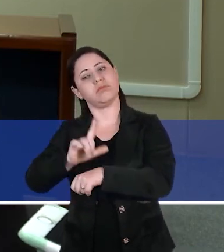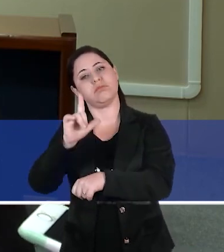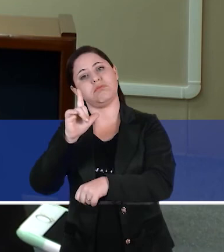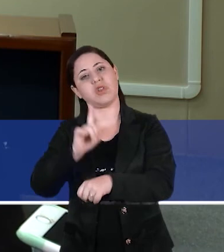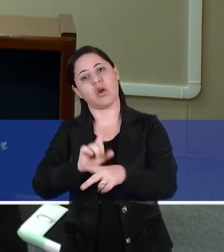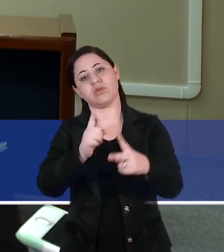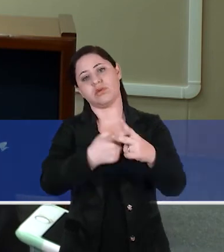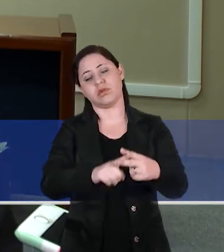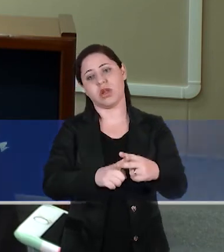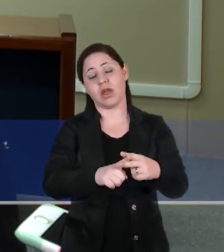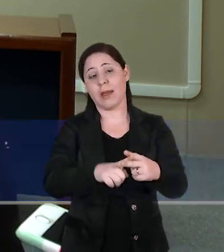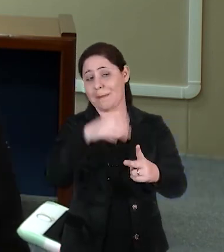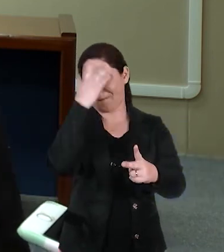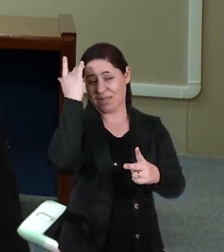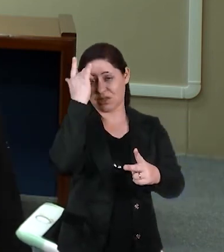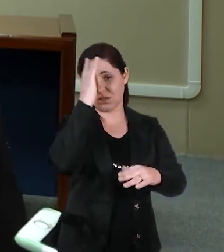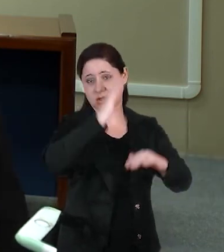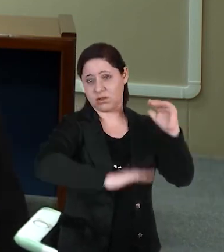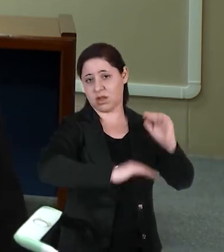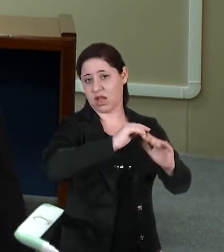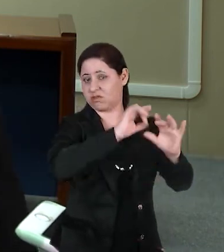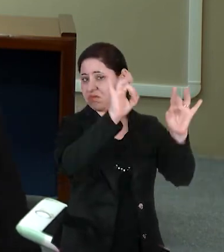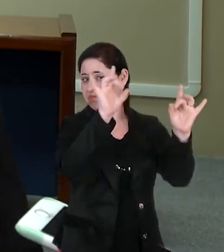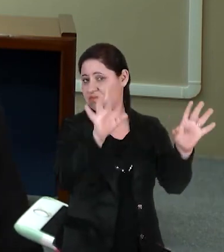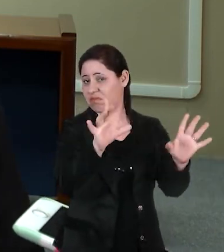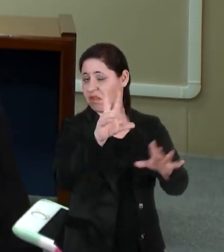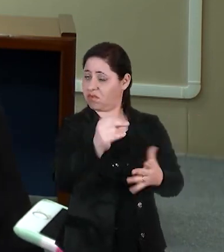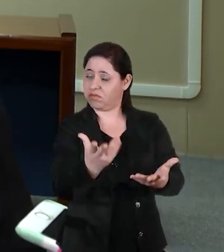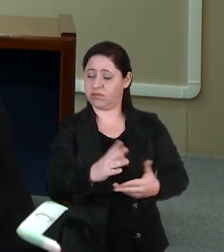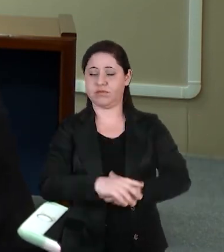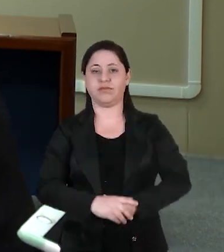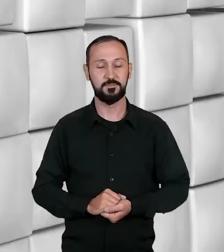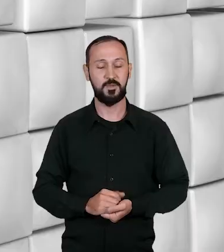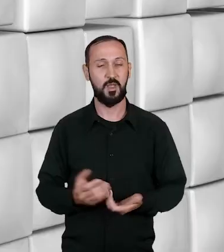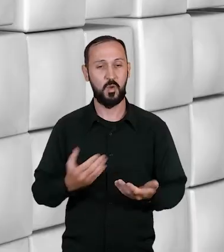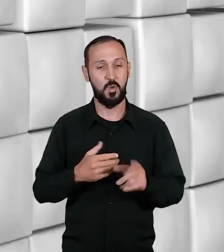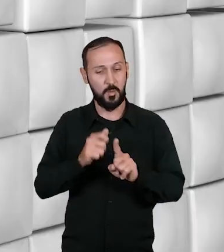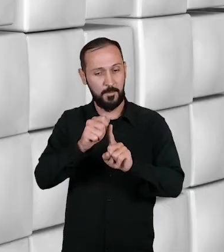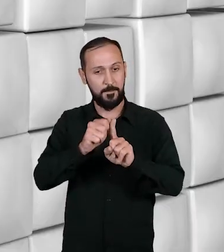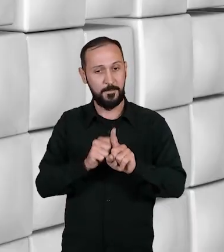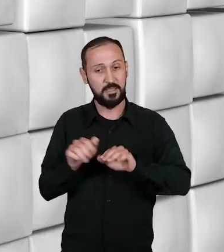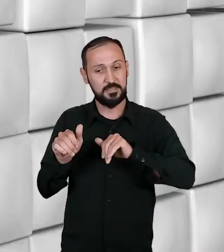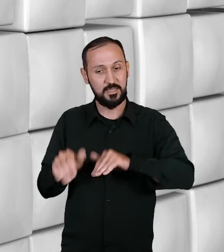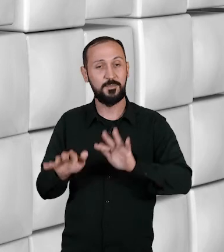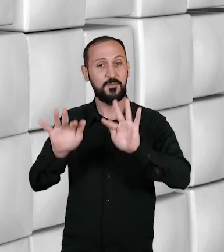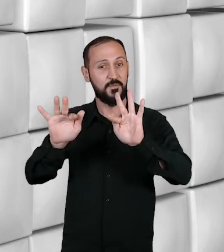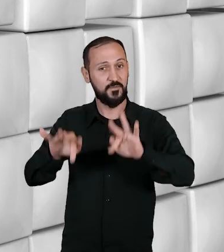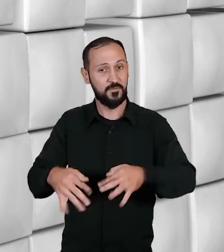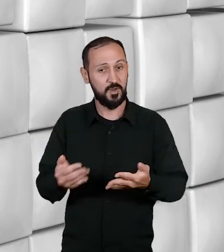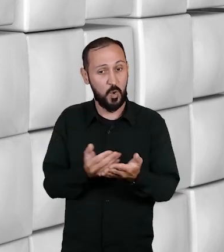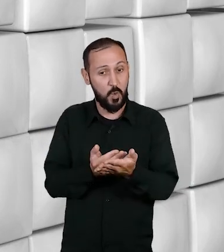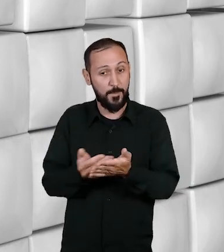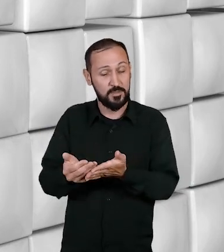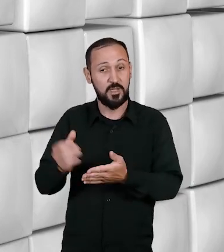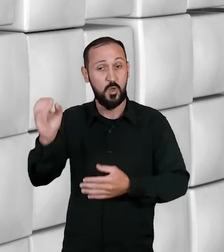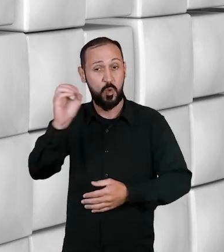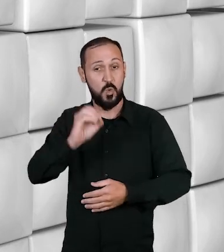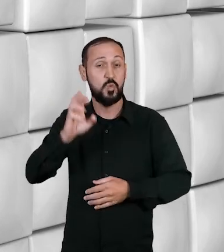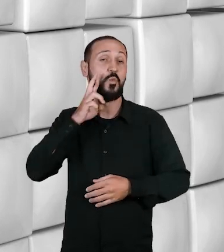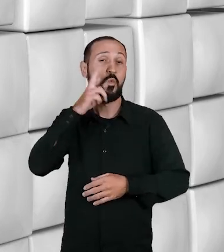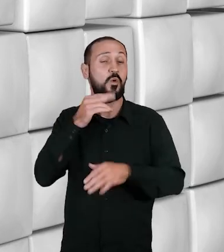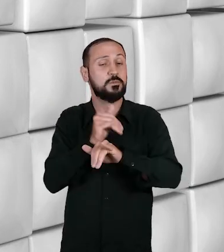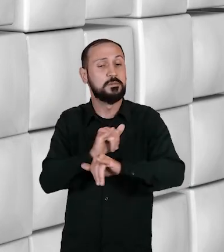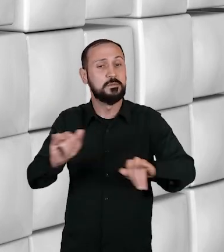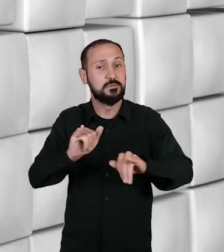não autorizou, e essa pessoa talvez não esteja preparada para realizar o serviço. Com o fim de setembro, a campanha